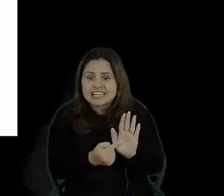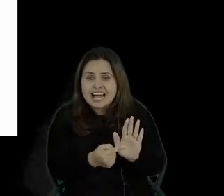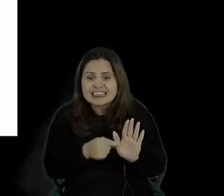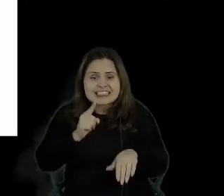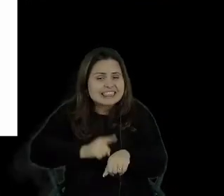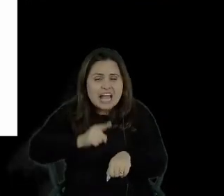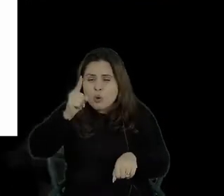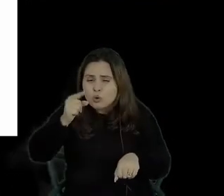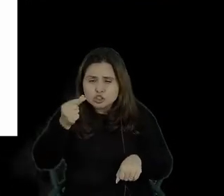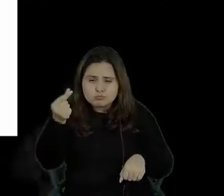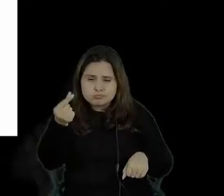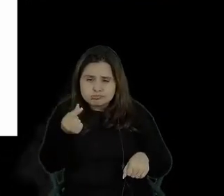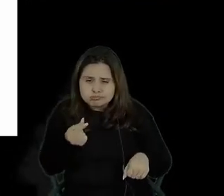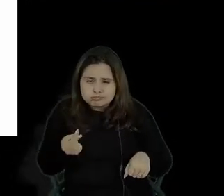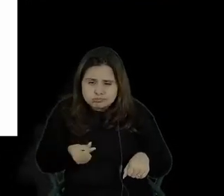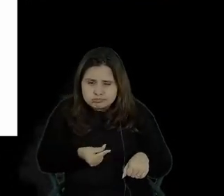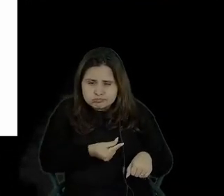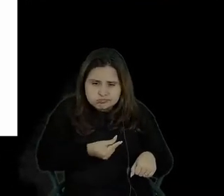tubo?